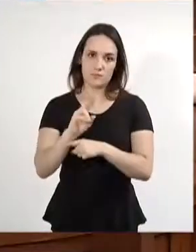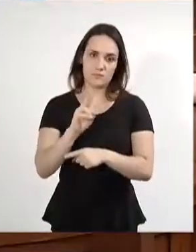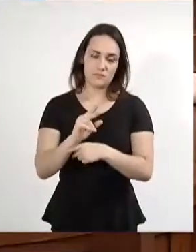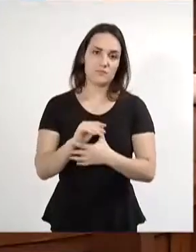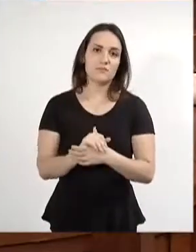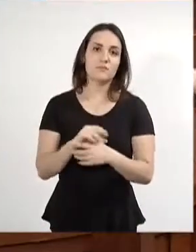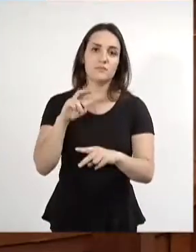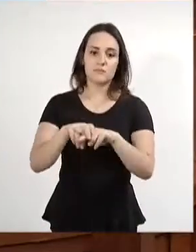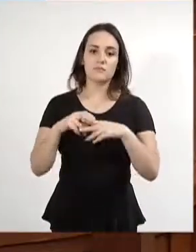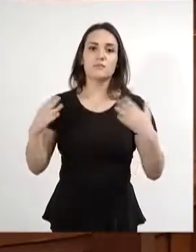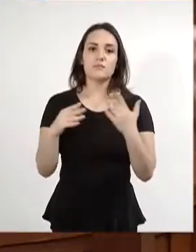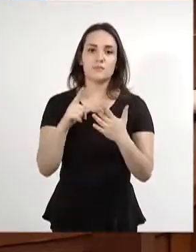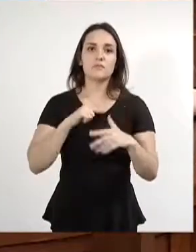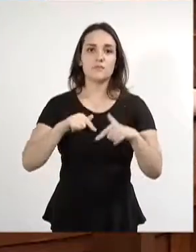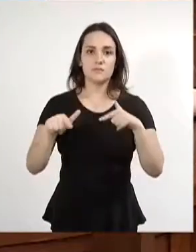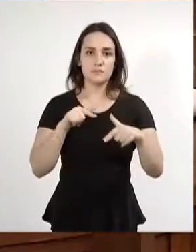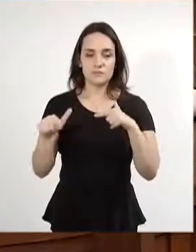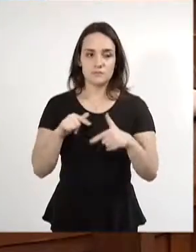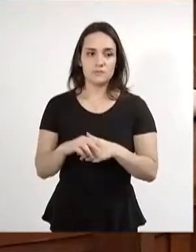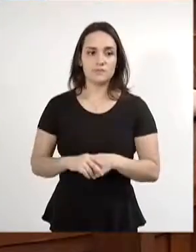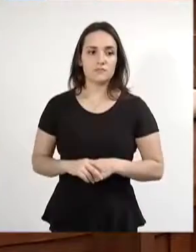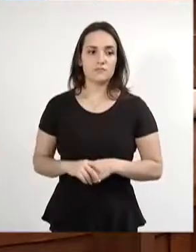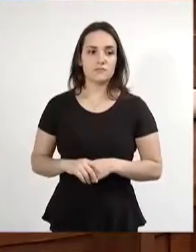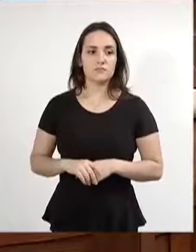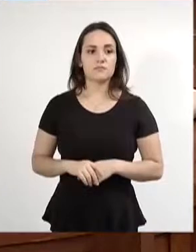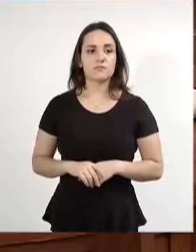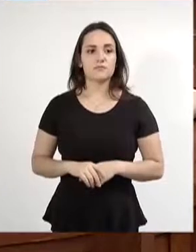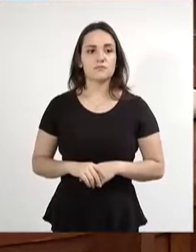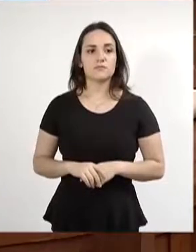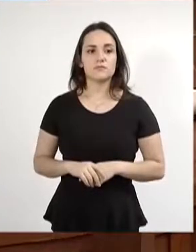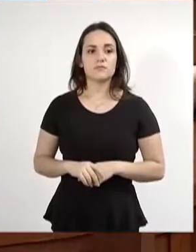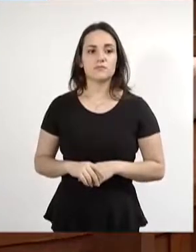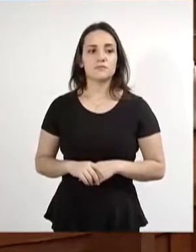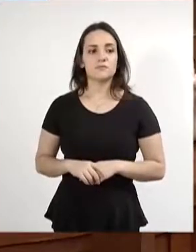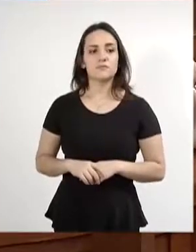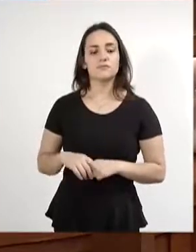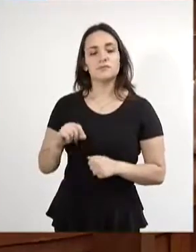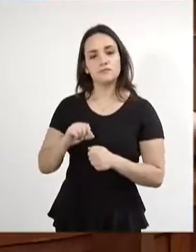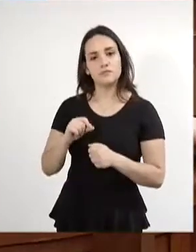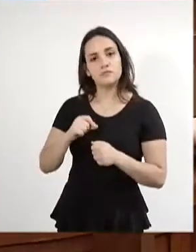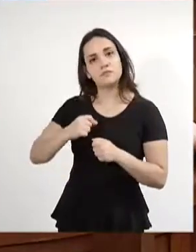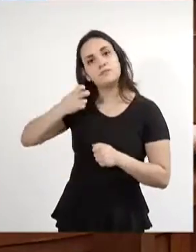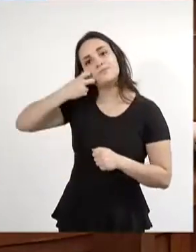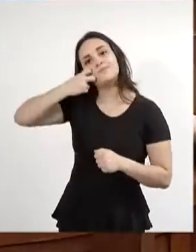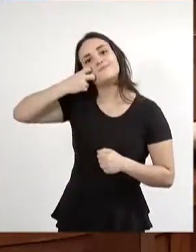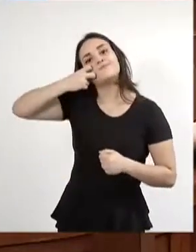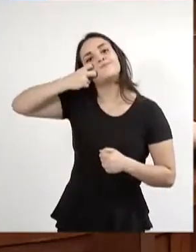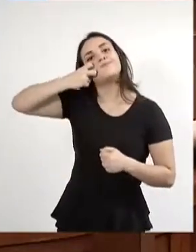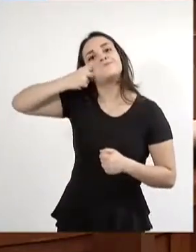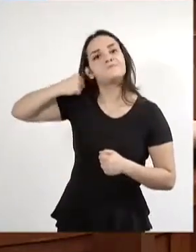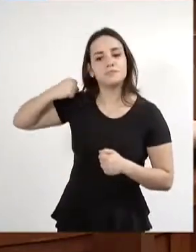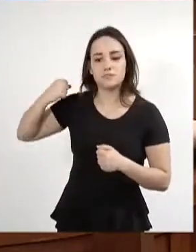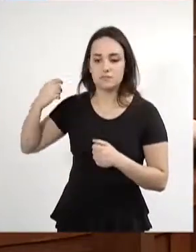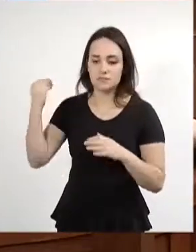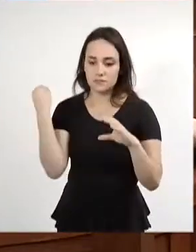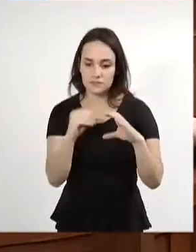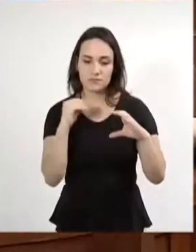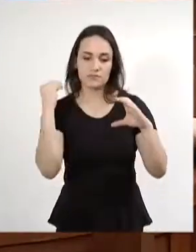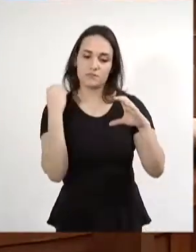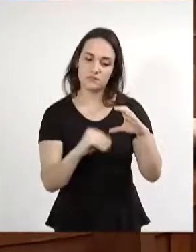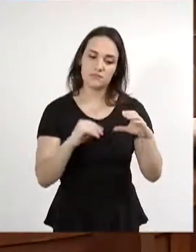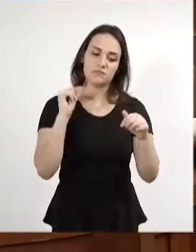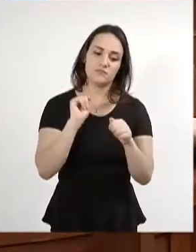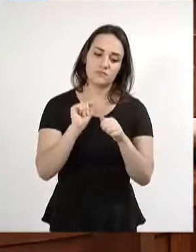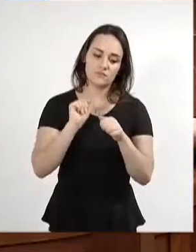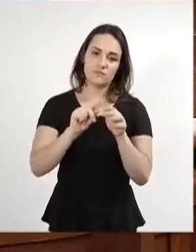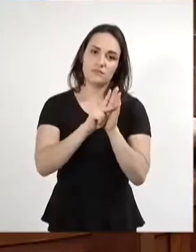para poder esse fundo ter recursos financeiros para poder investir em